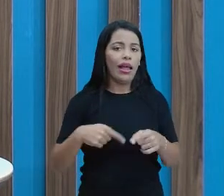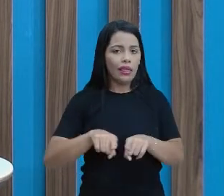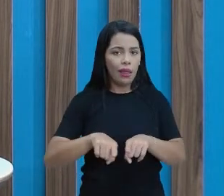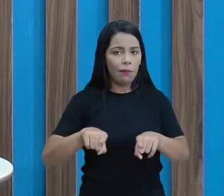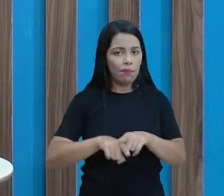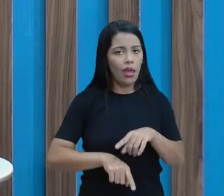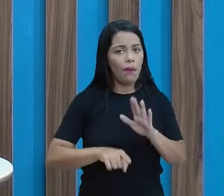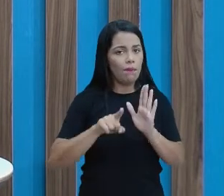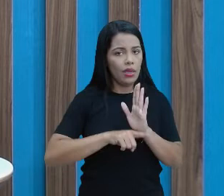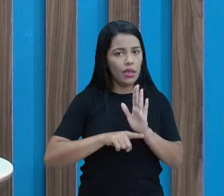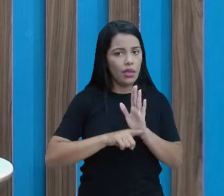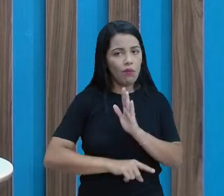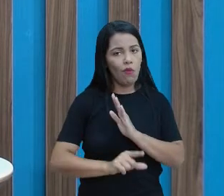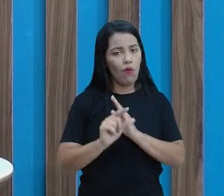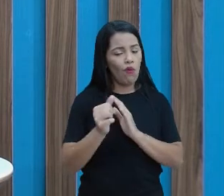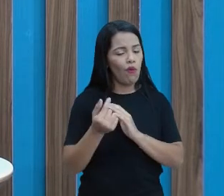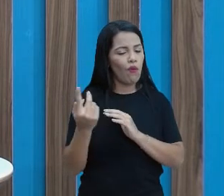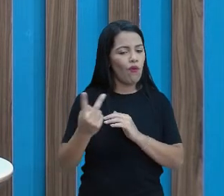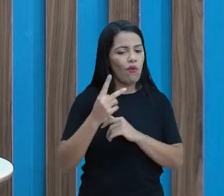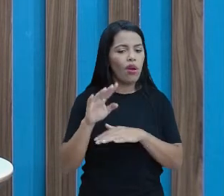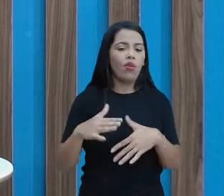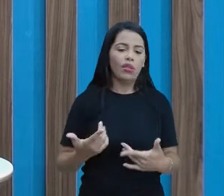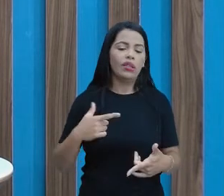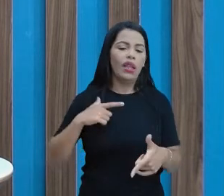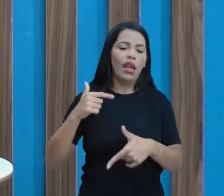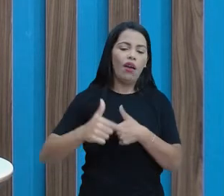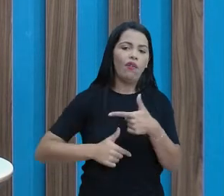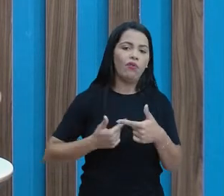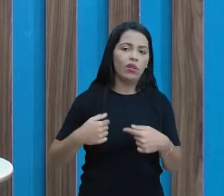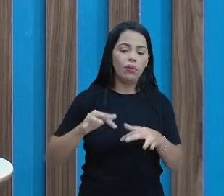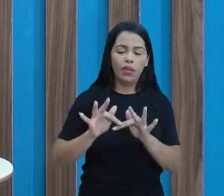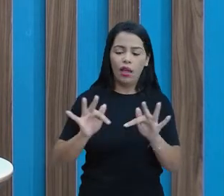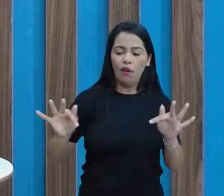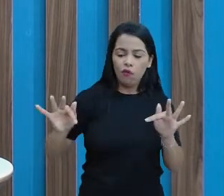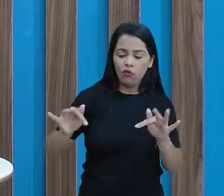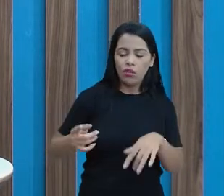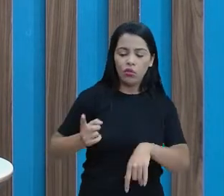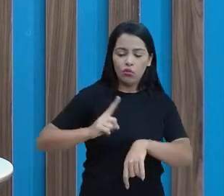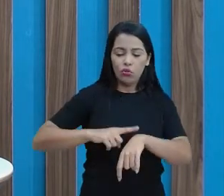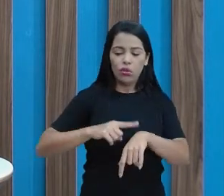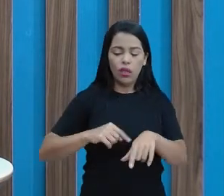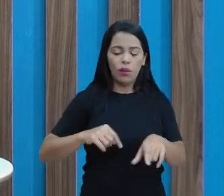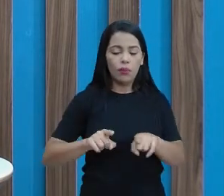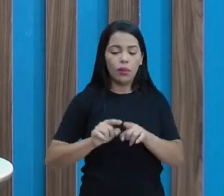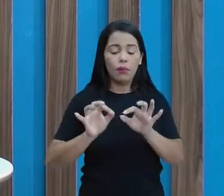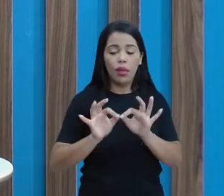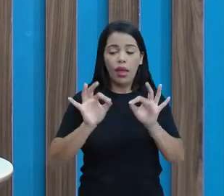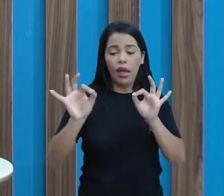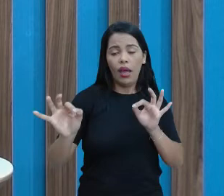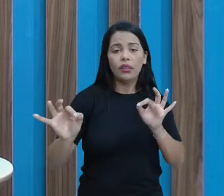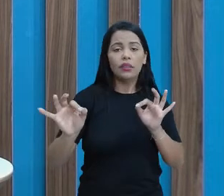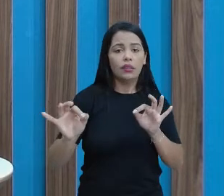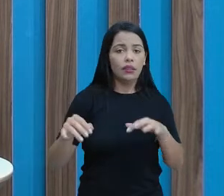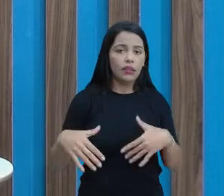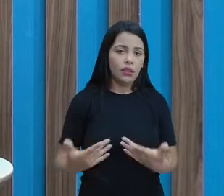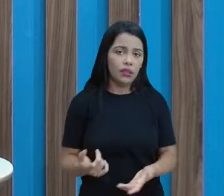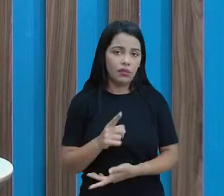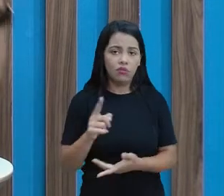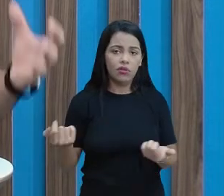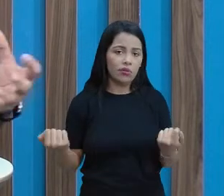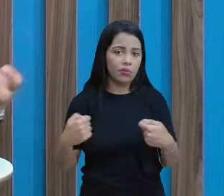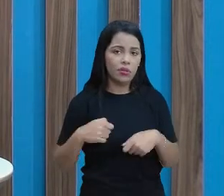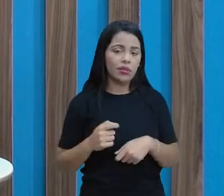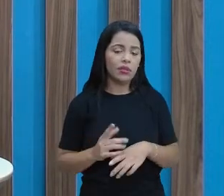valor também está em função aí do tempo e da distância, mesmo que o tempo e a distância não percorra nada. Então, você vai